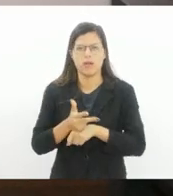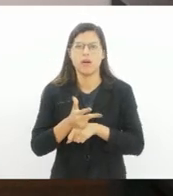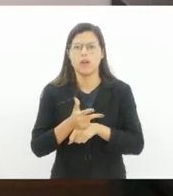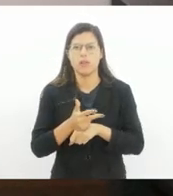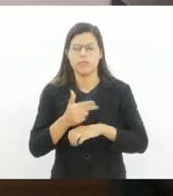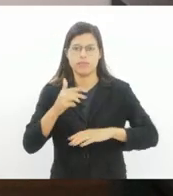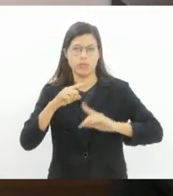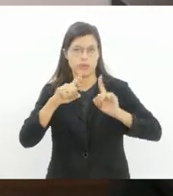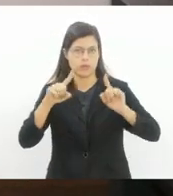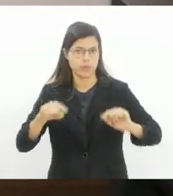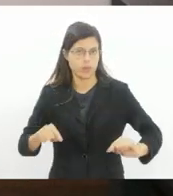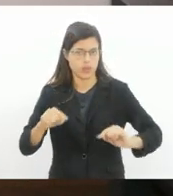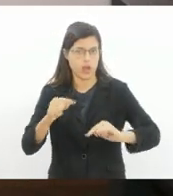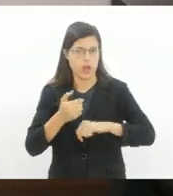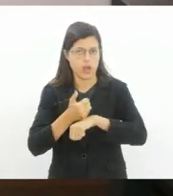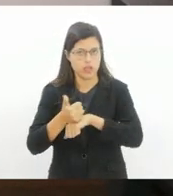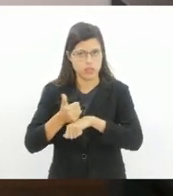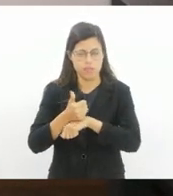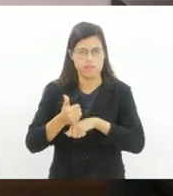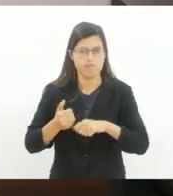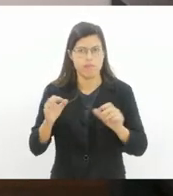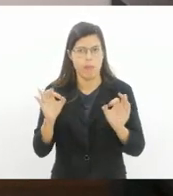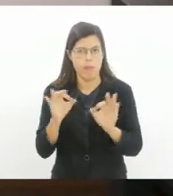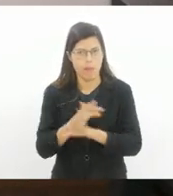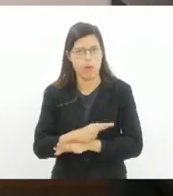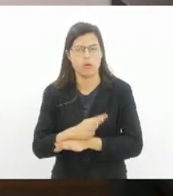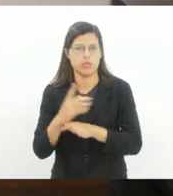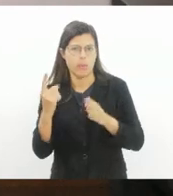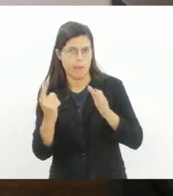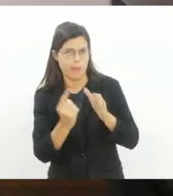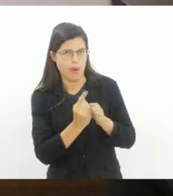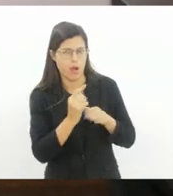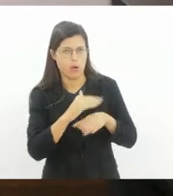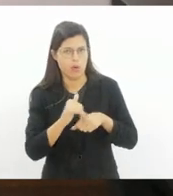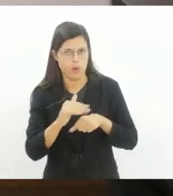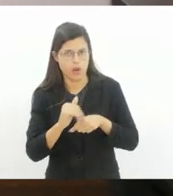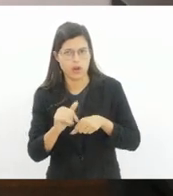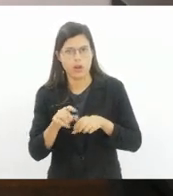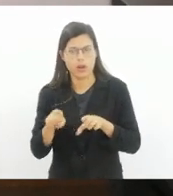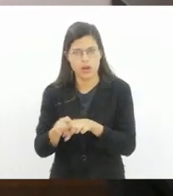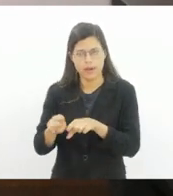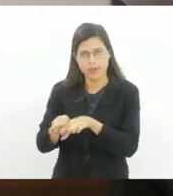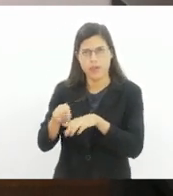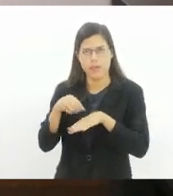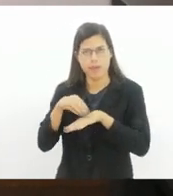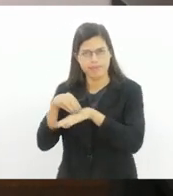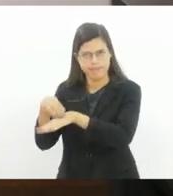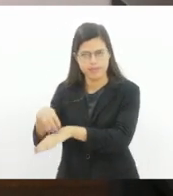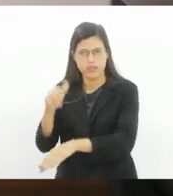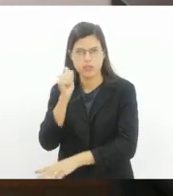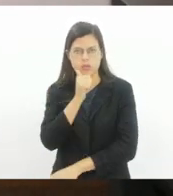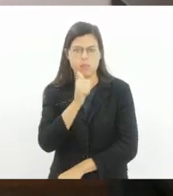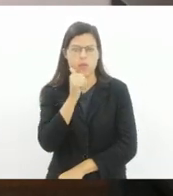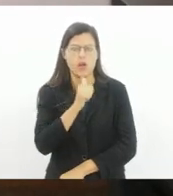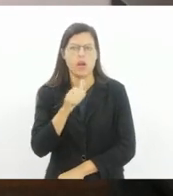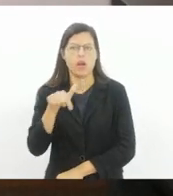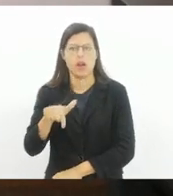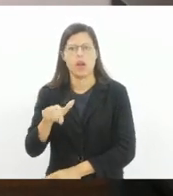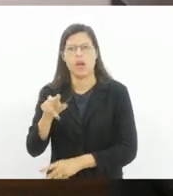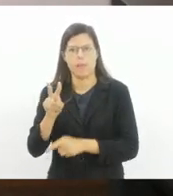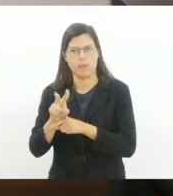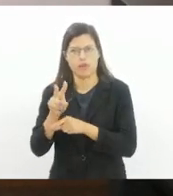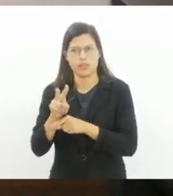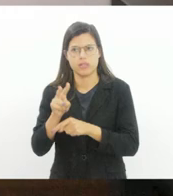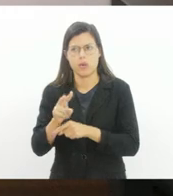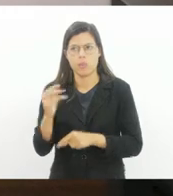que estejam aí preparados para poder acolher e encaminhar essas mulheres aos serviços, enfim, né, a rede de proteção, é